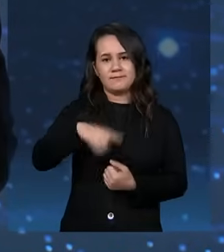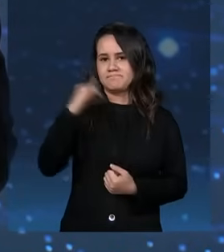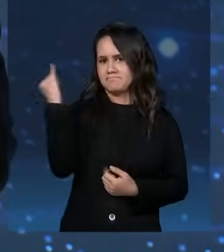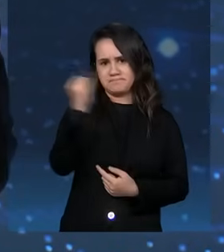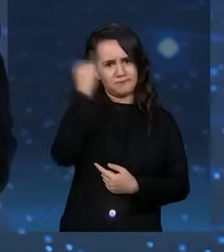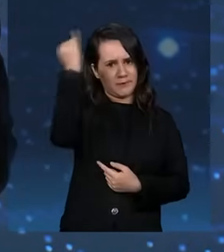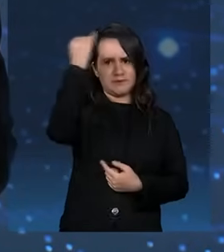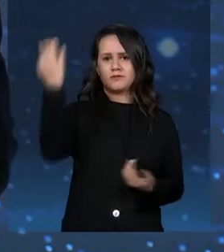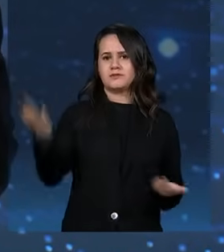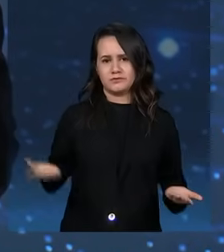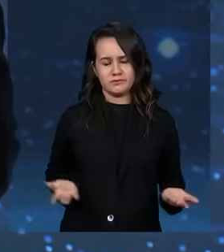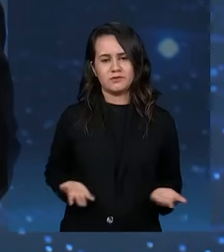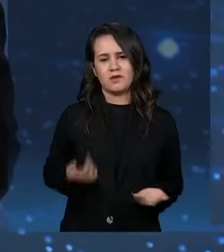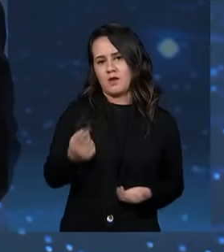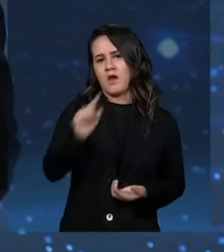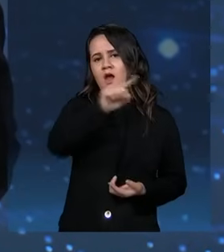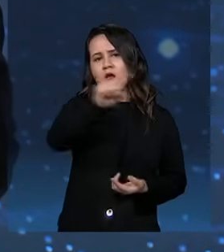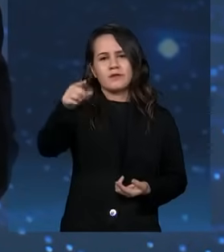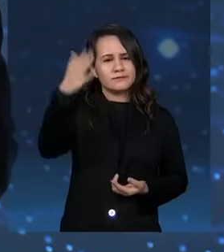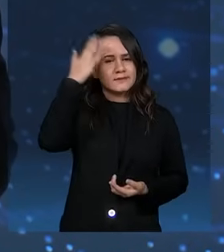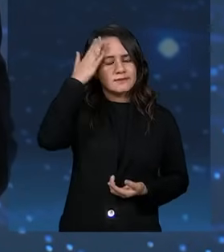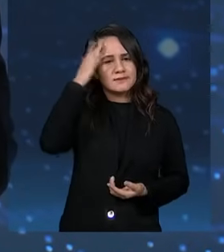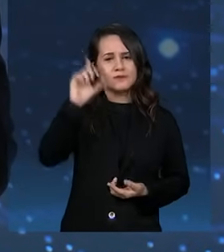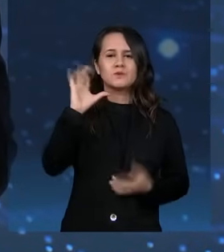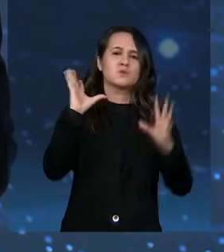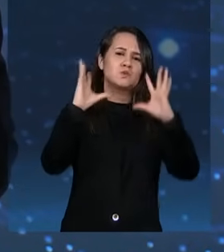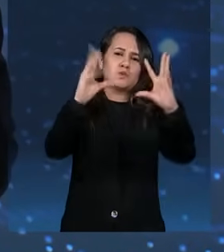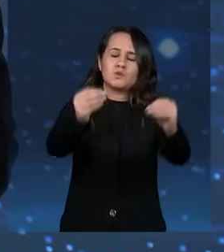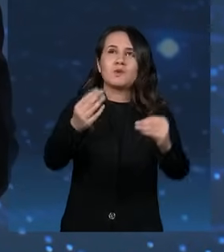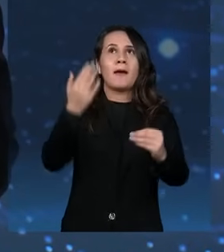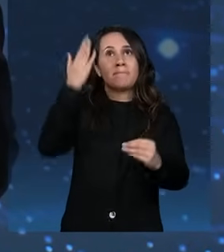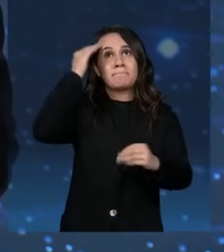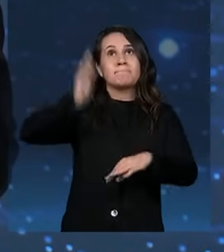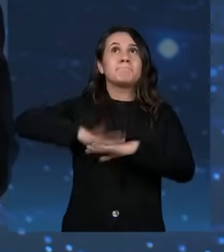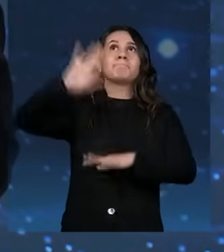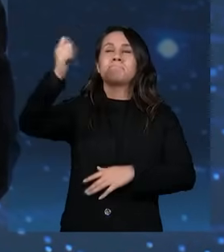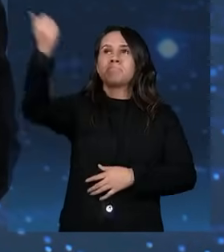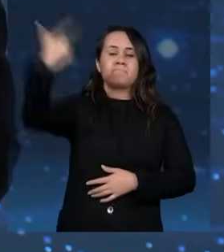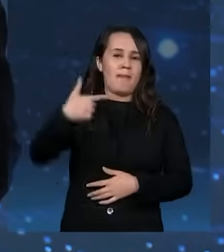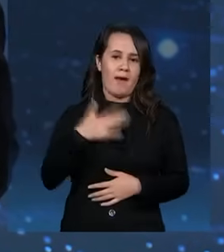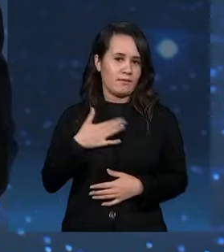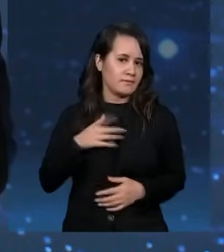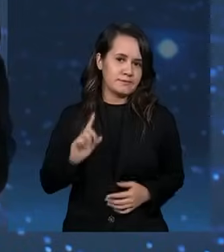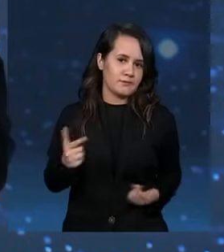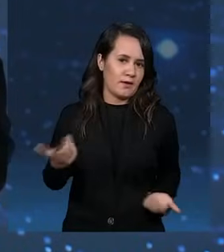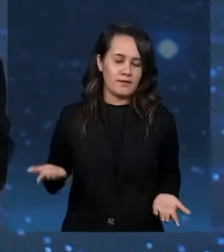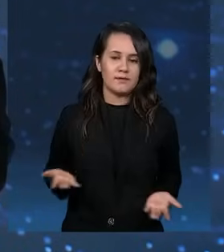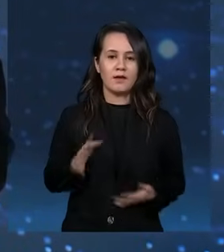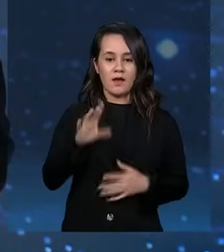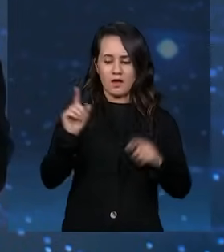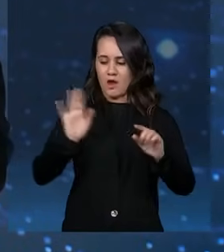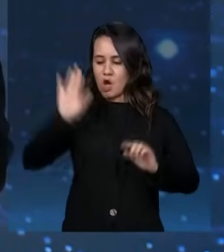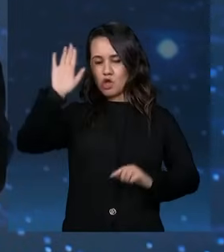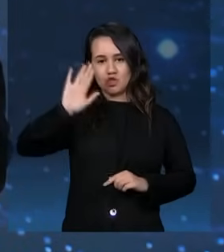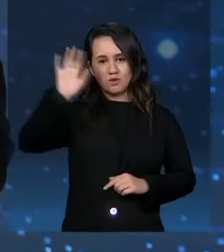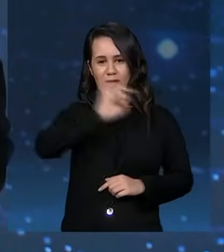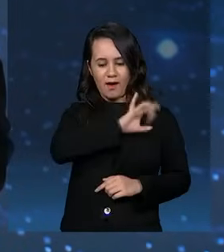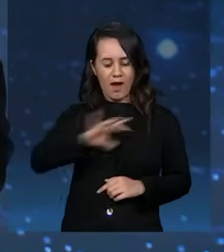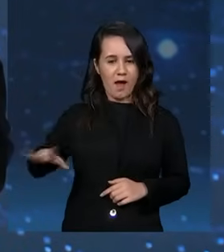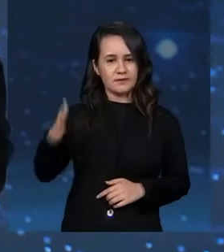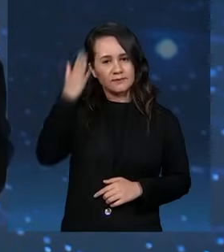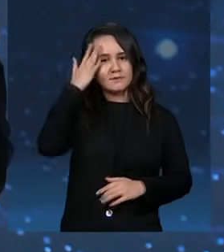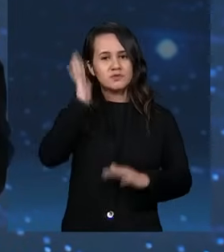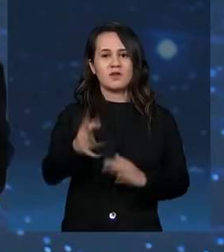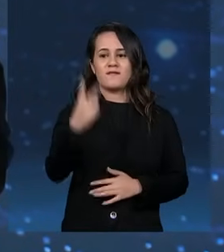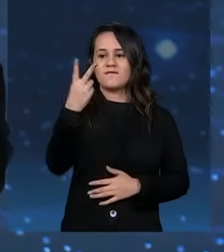e eu duvido que tenha alguém aqui que entenda mais de segurança pública e do que eu entre esses candidatos todos até por osmose